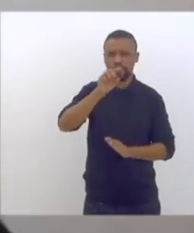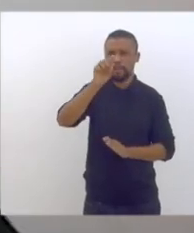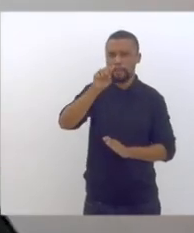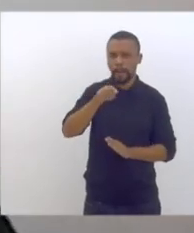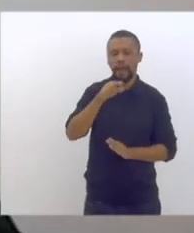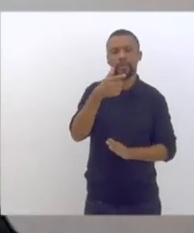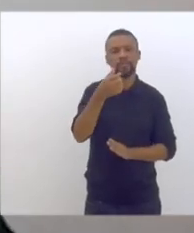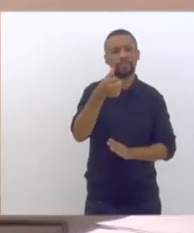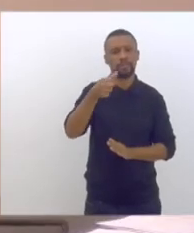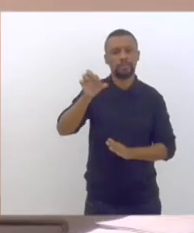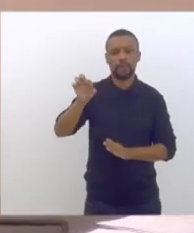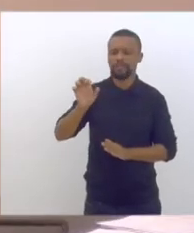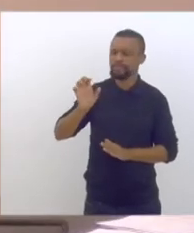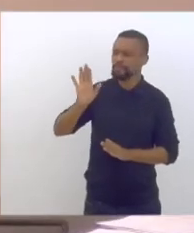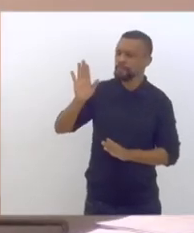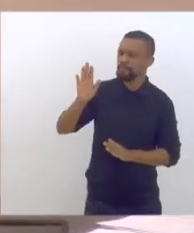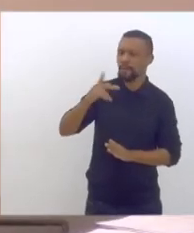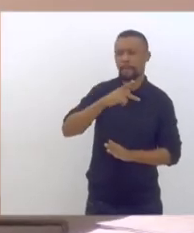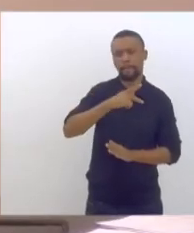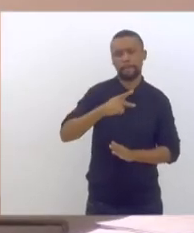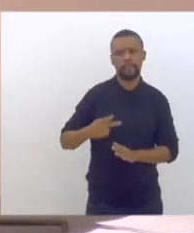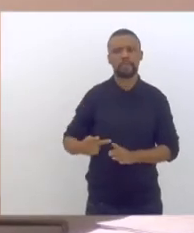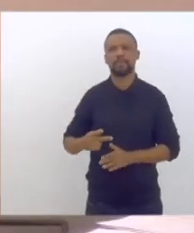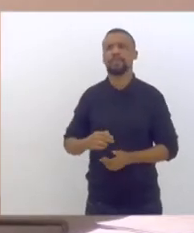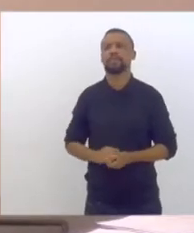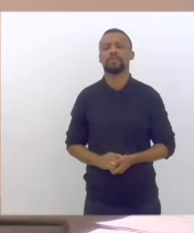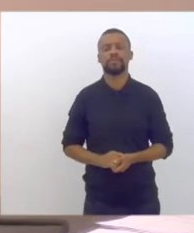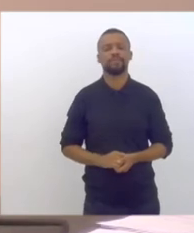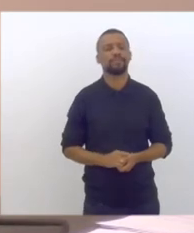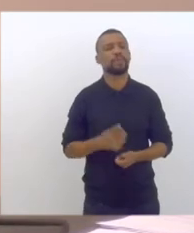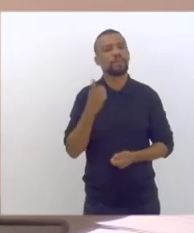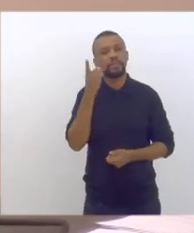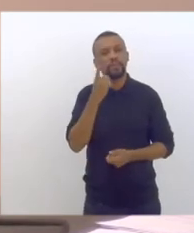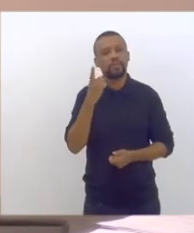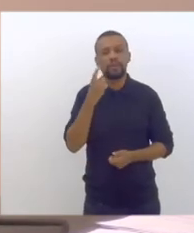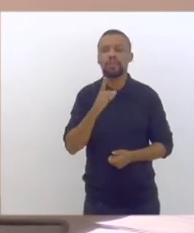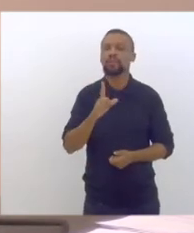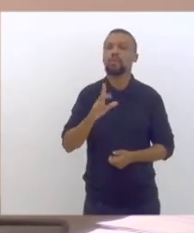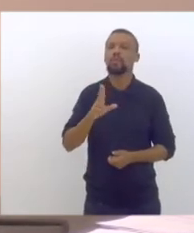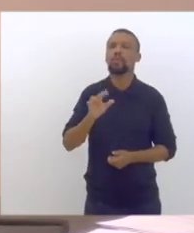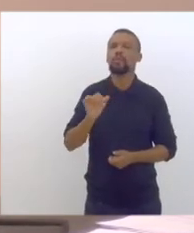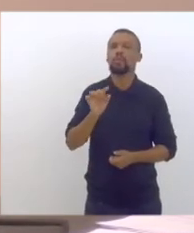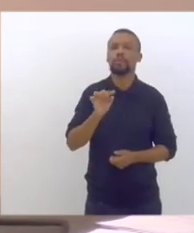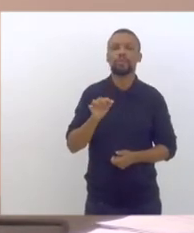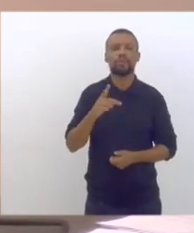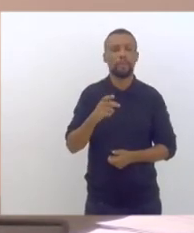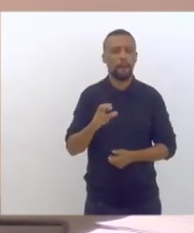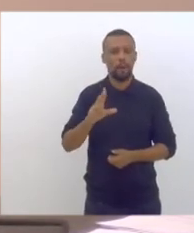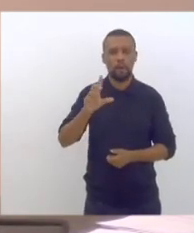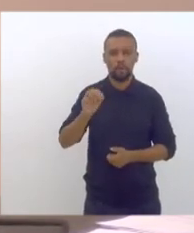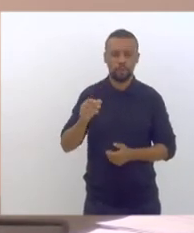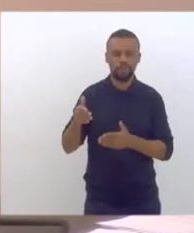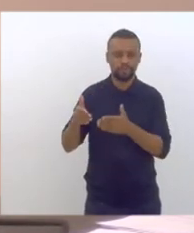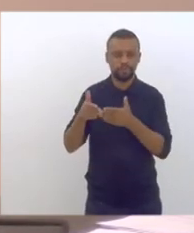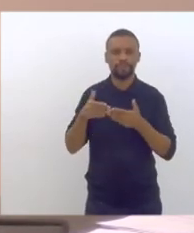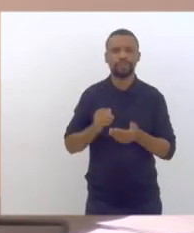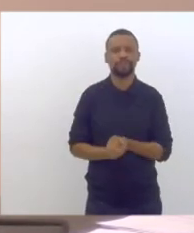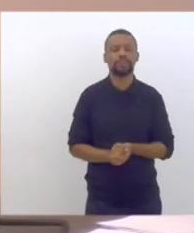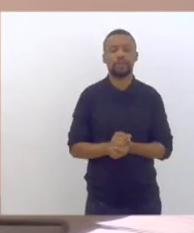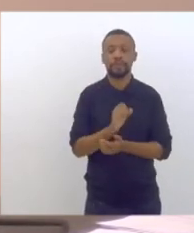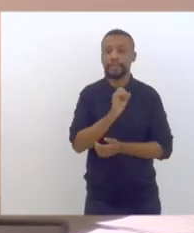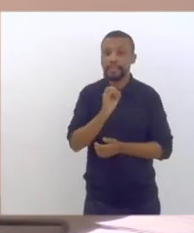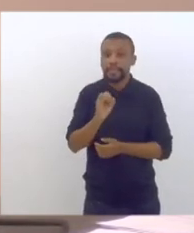um chá presentes o Deputado Luiz Paulo por gentileza Só se for a